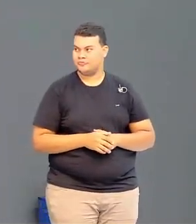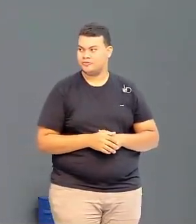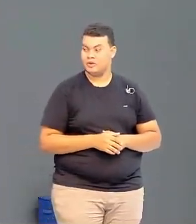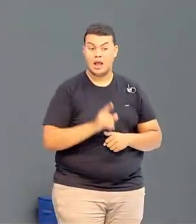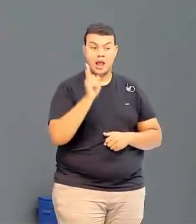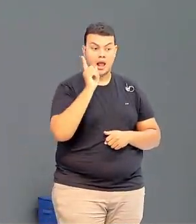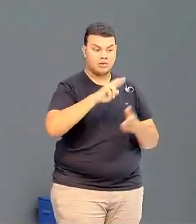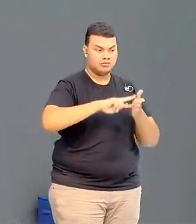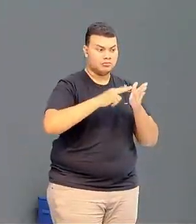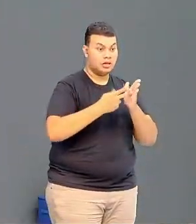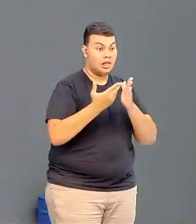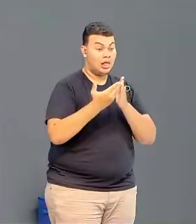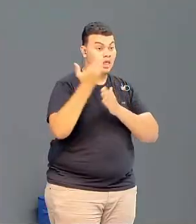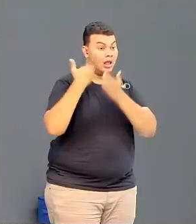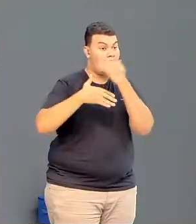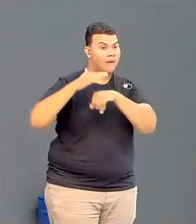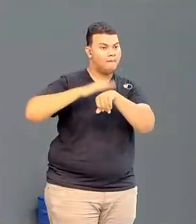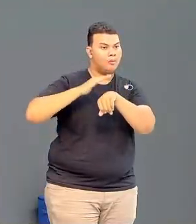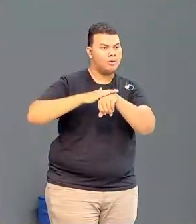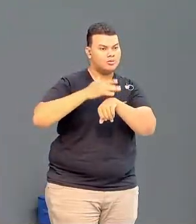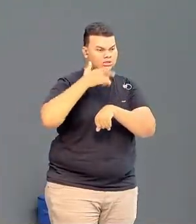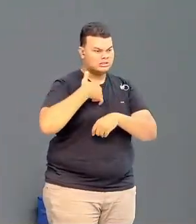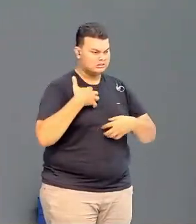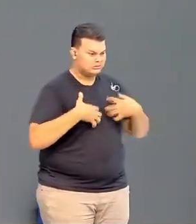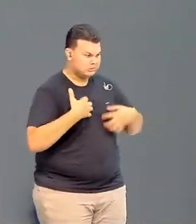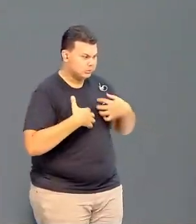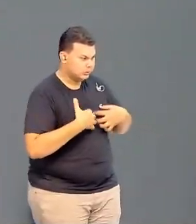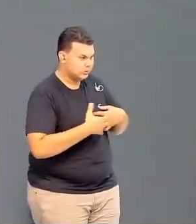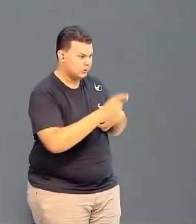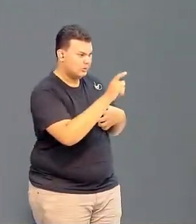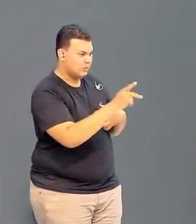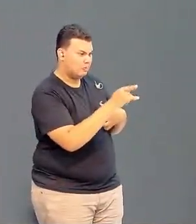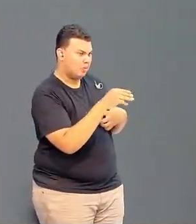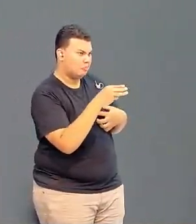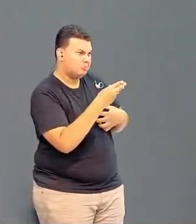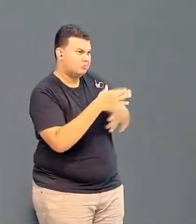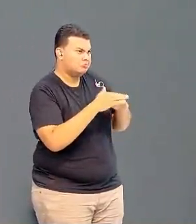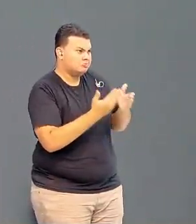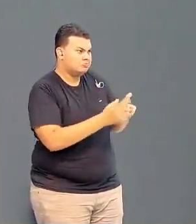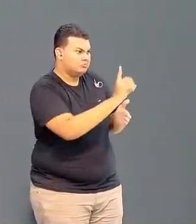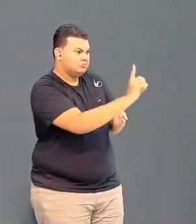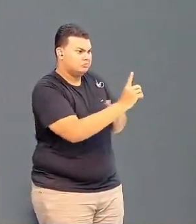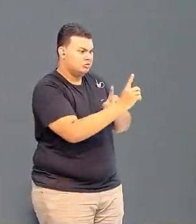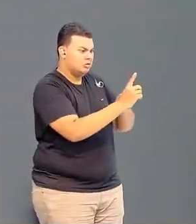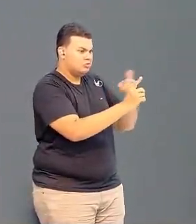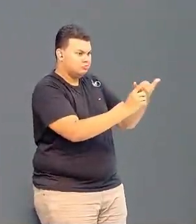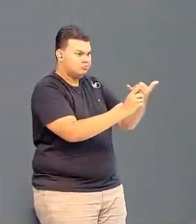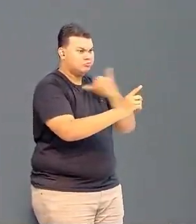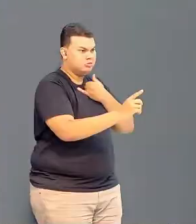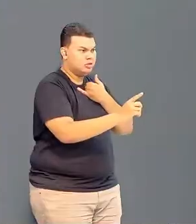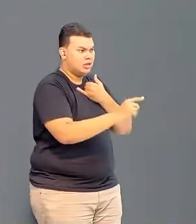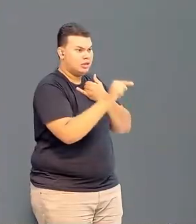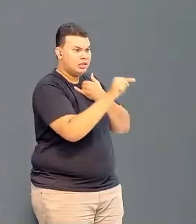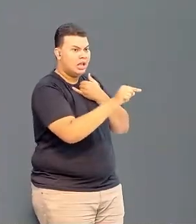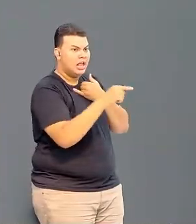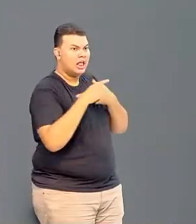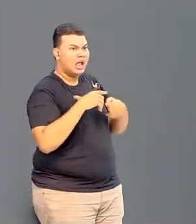É aquilo que você ouviu naquele momento de raiva da sua mãe, do seu pai, no momento intempestivo,